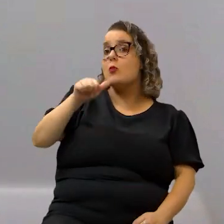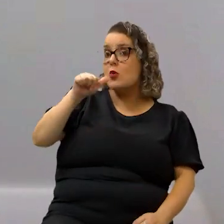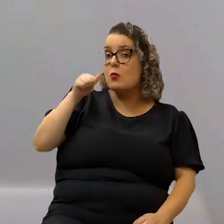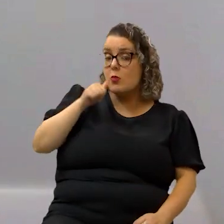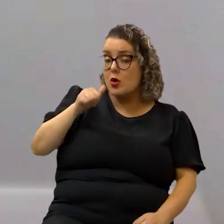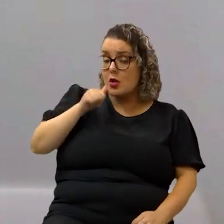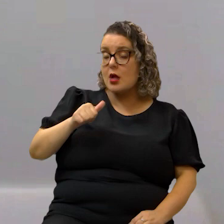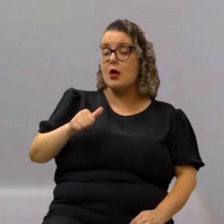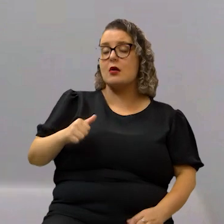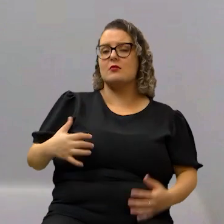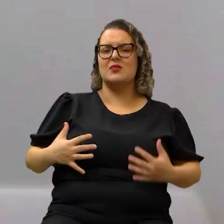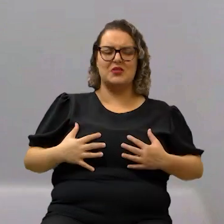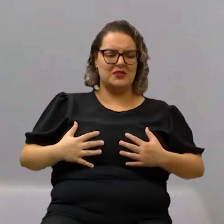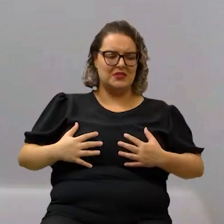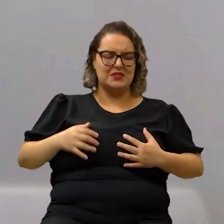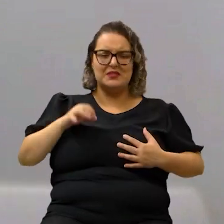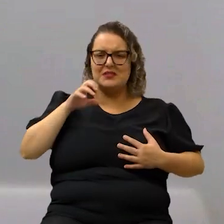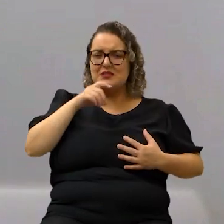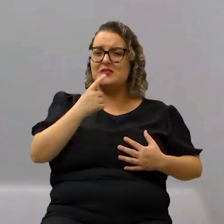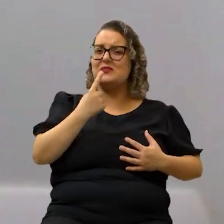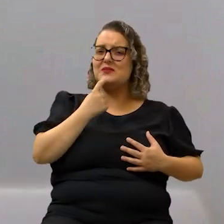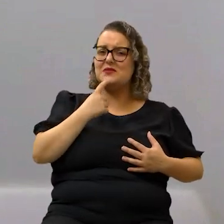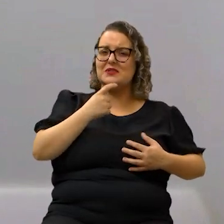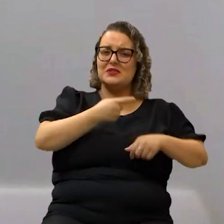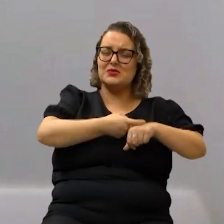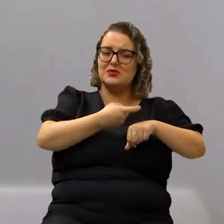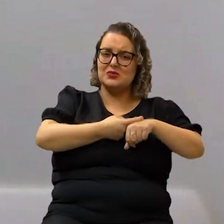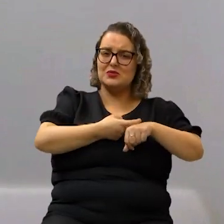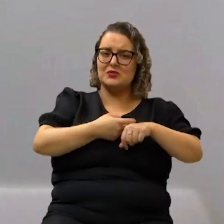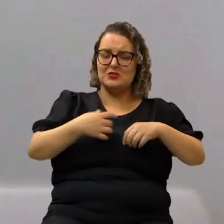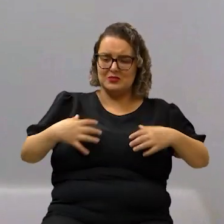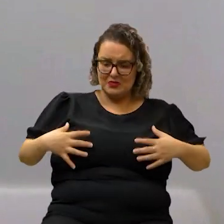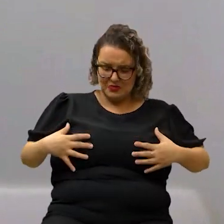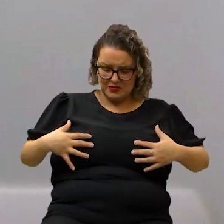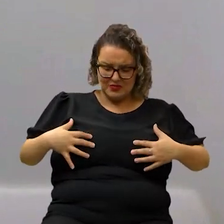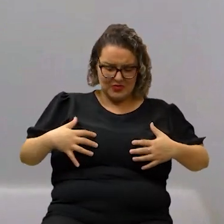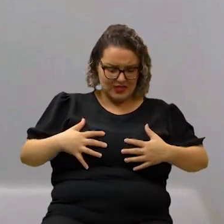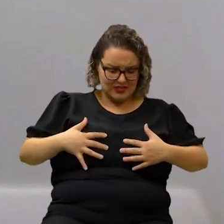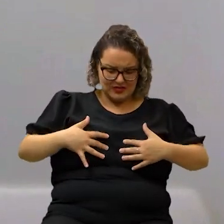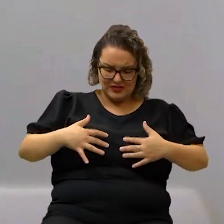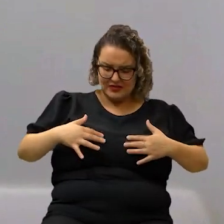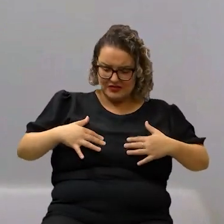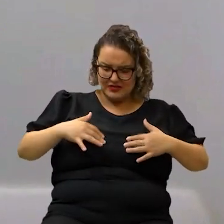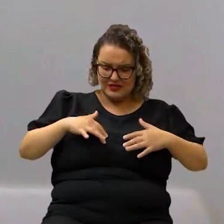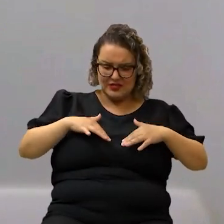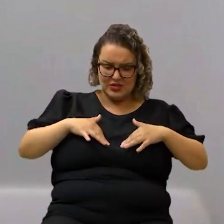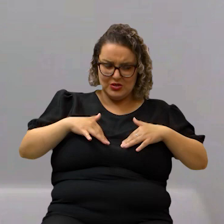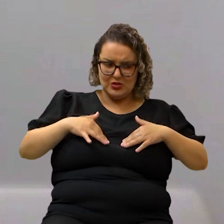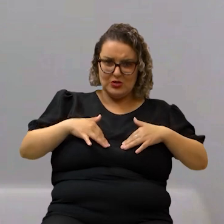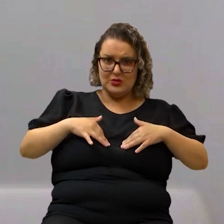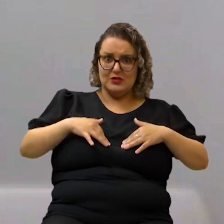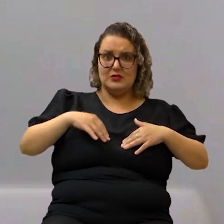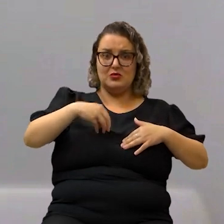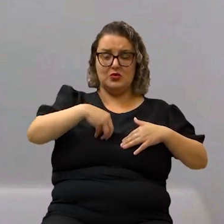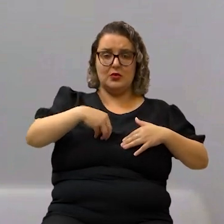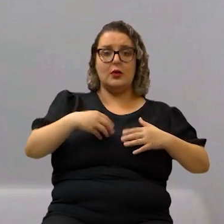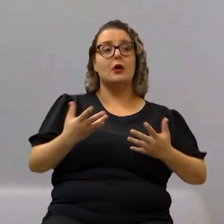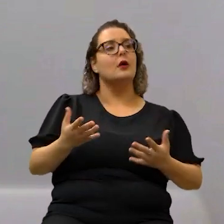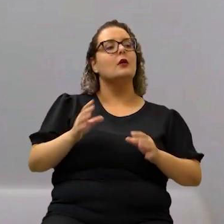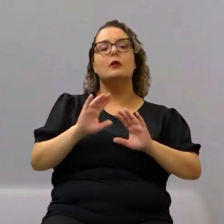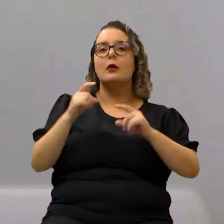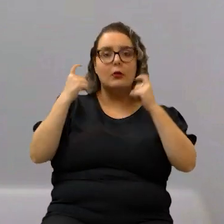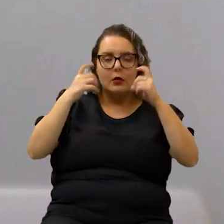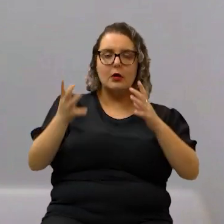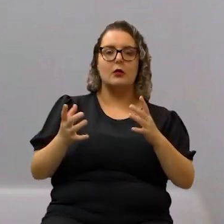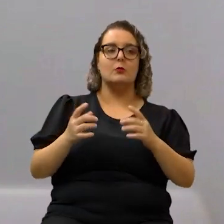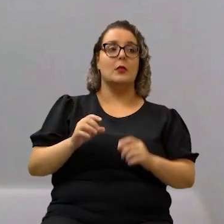que está amamentando, percebeu sua mama quente, vermelha, endurecida ou palpou um nódulo, não se desespere, a chance